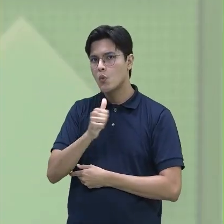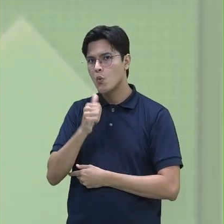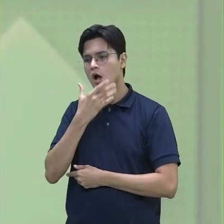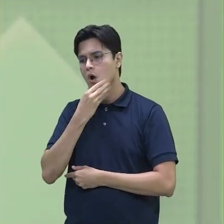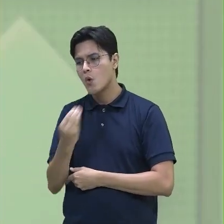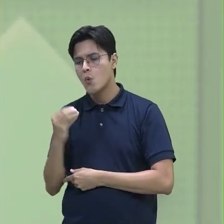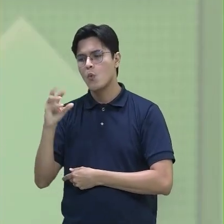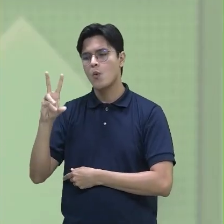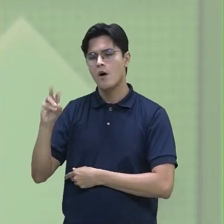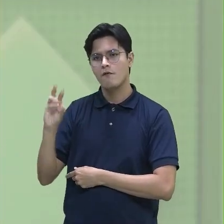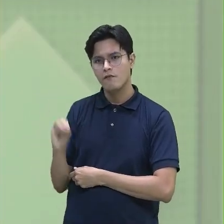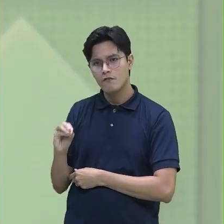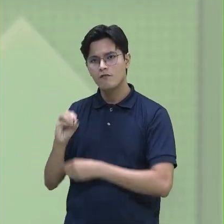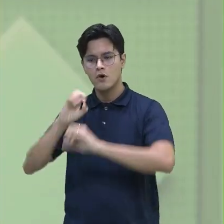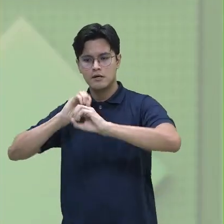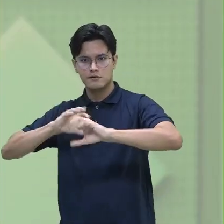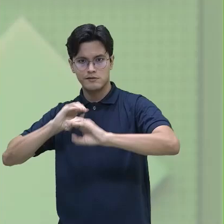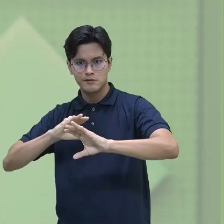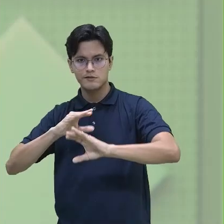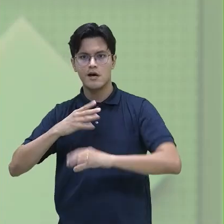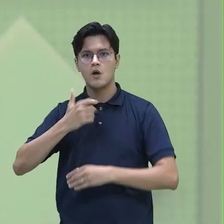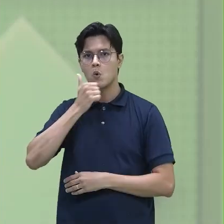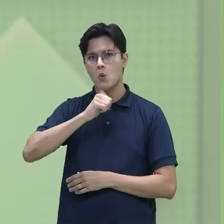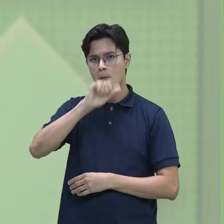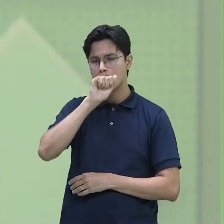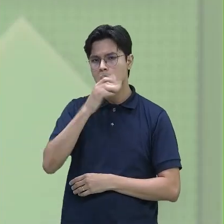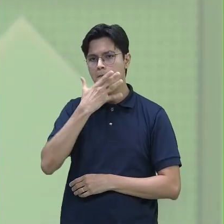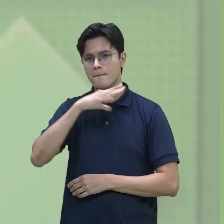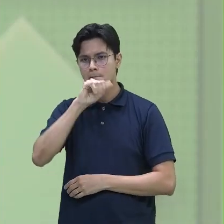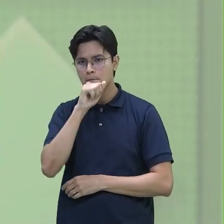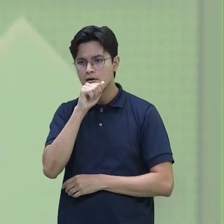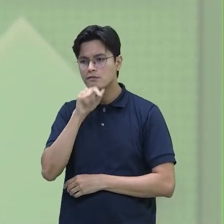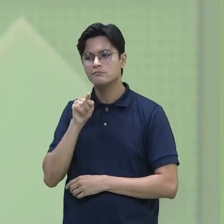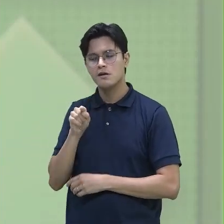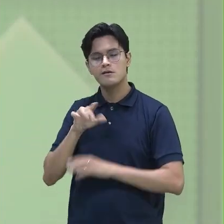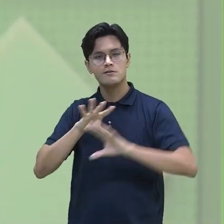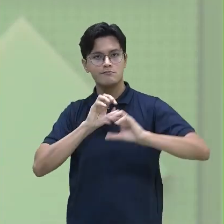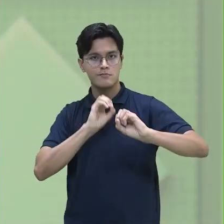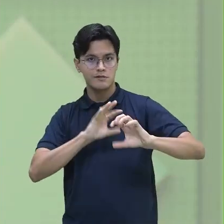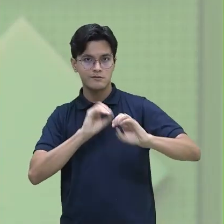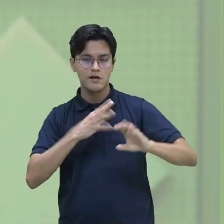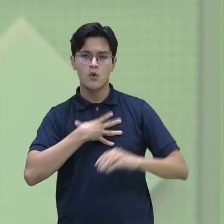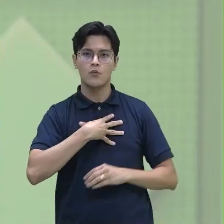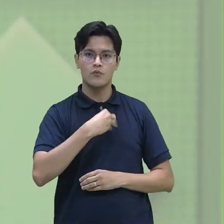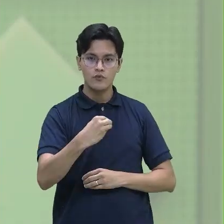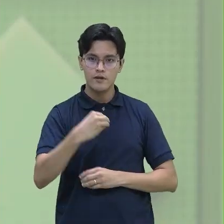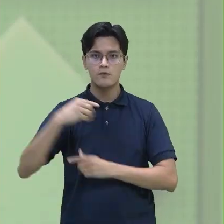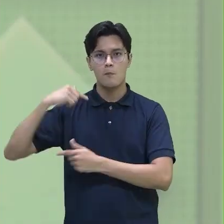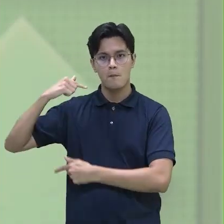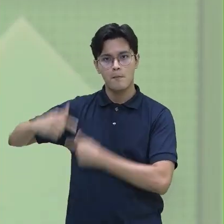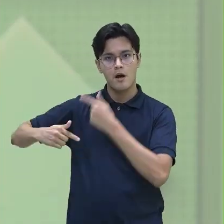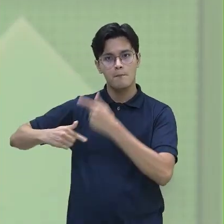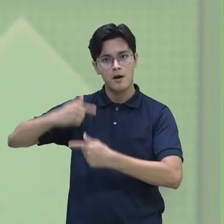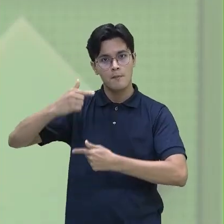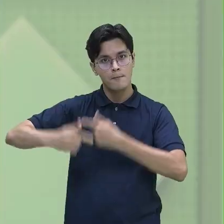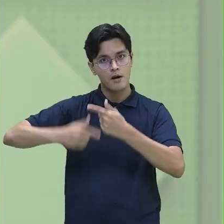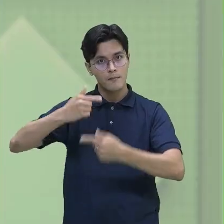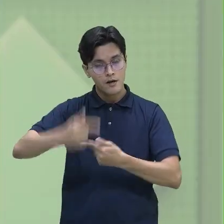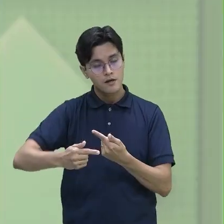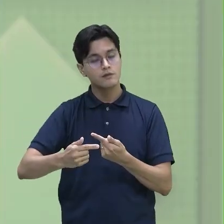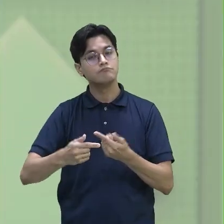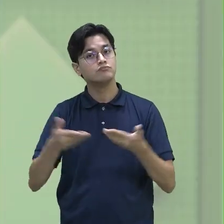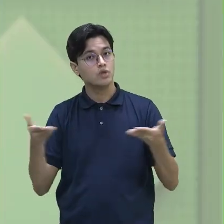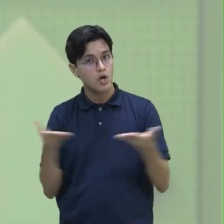para os seus pais, e você também ali em conviver naquela família já vai aprendendo um pouco sobre o uso